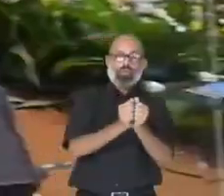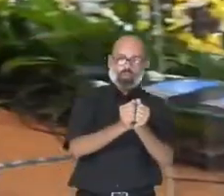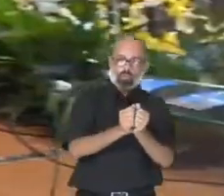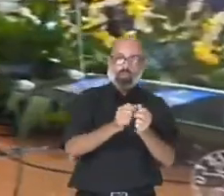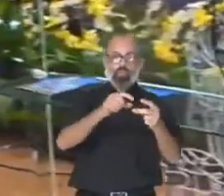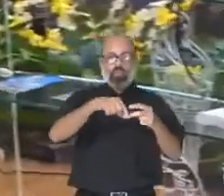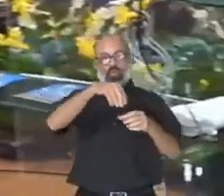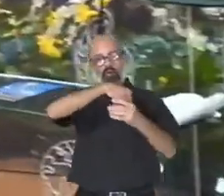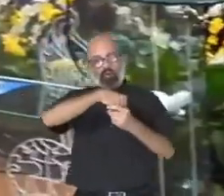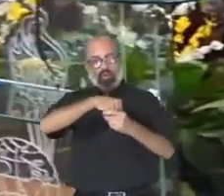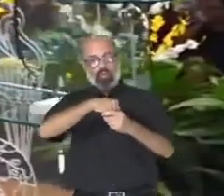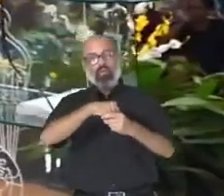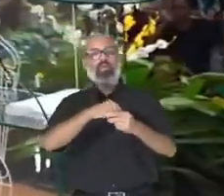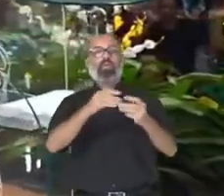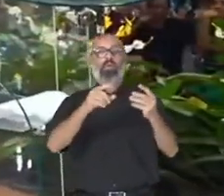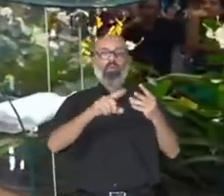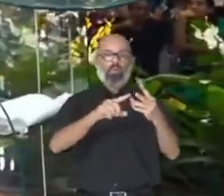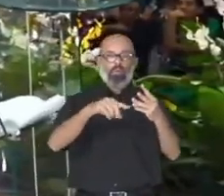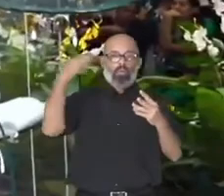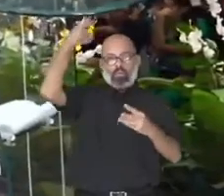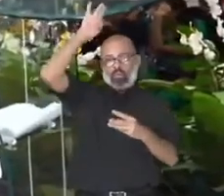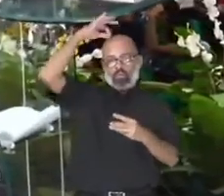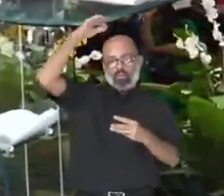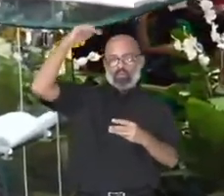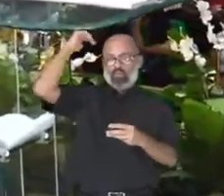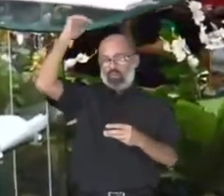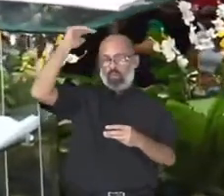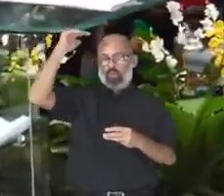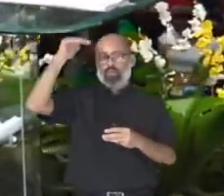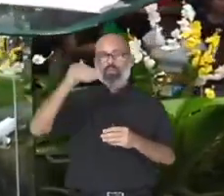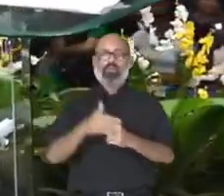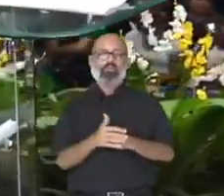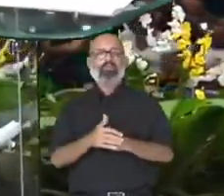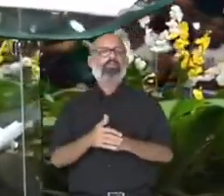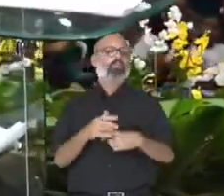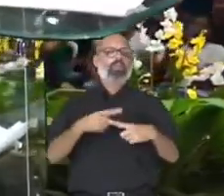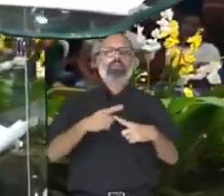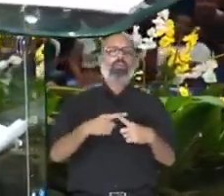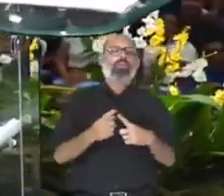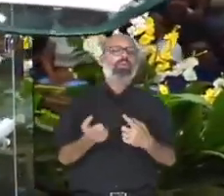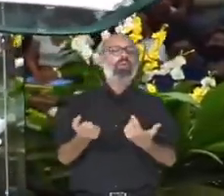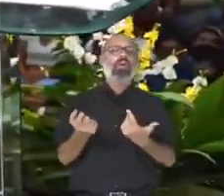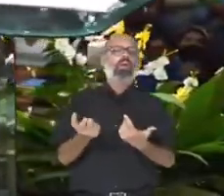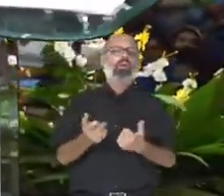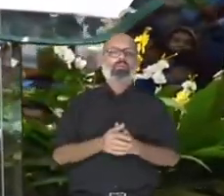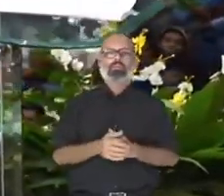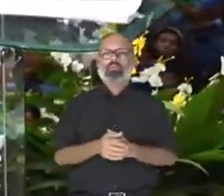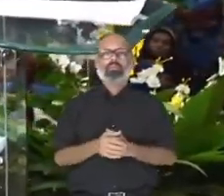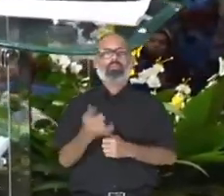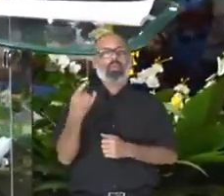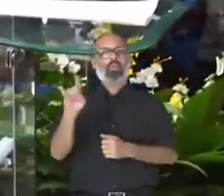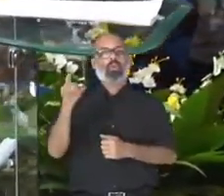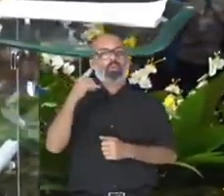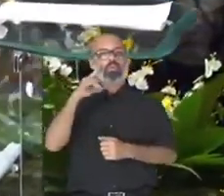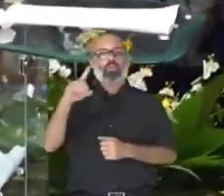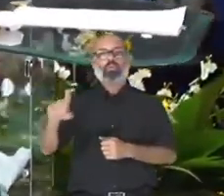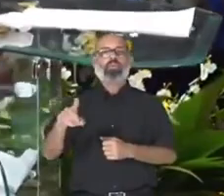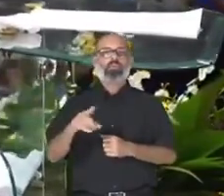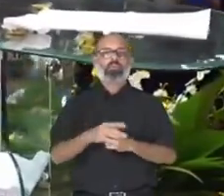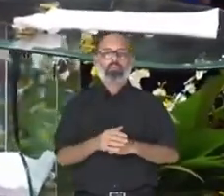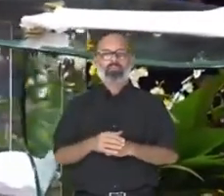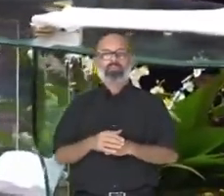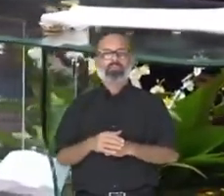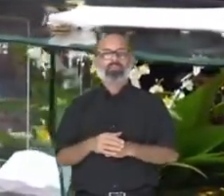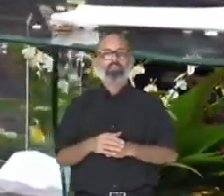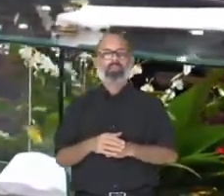o Espírito Santo em e o Espírito Santo sobre nós. O que está faltando para nós nesses últimos dias?